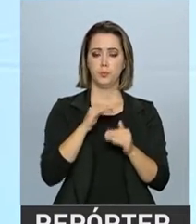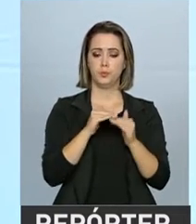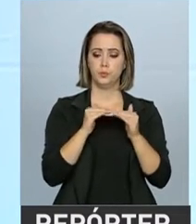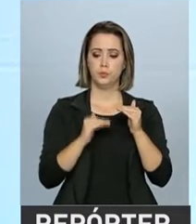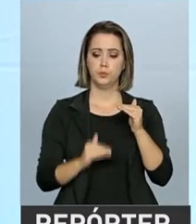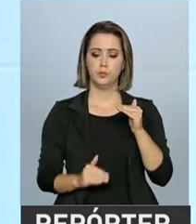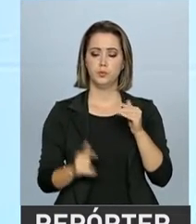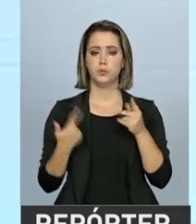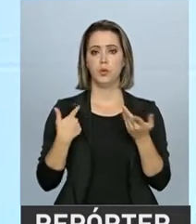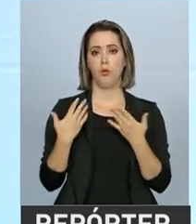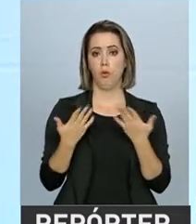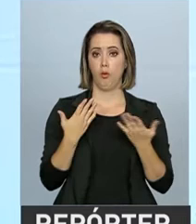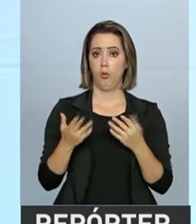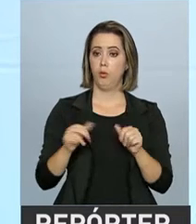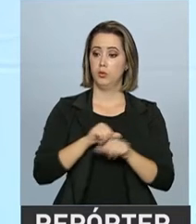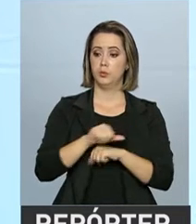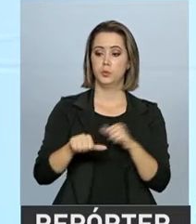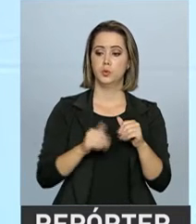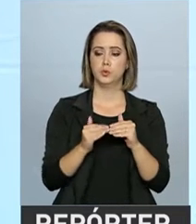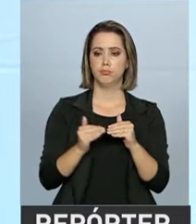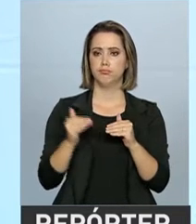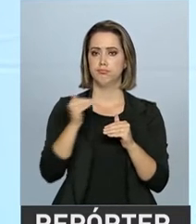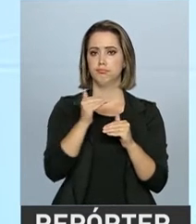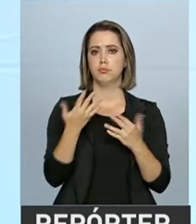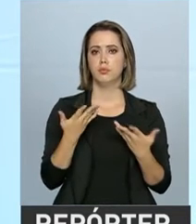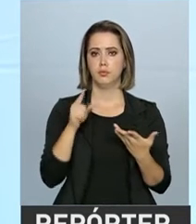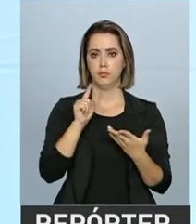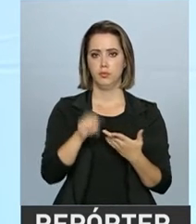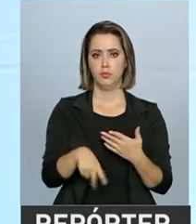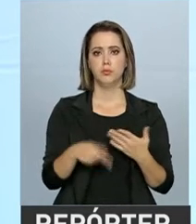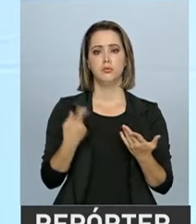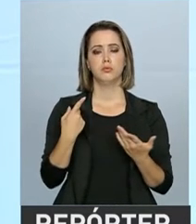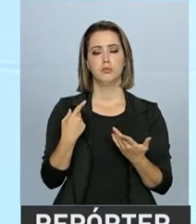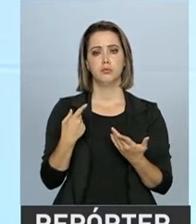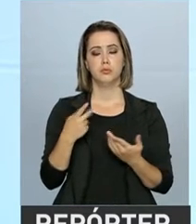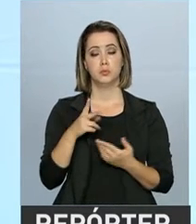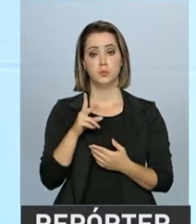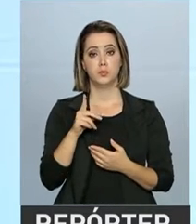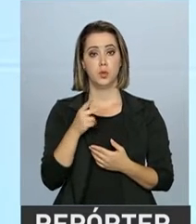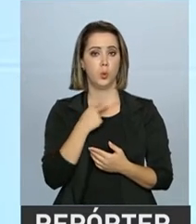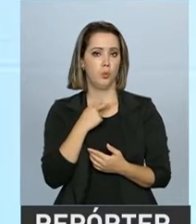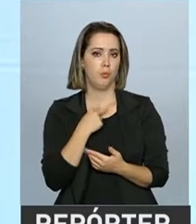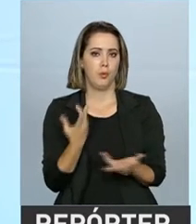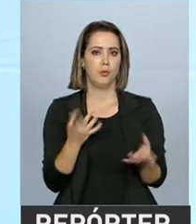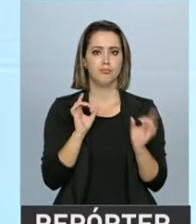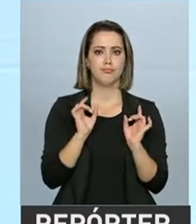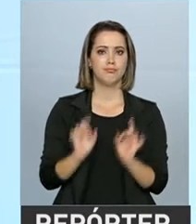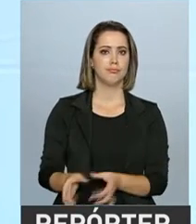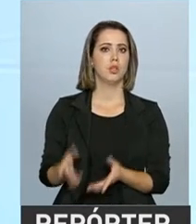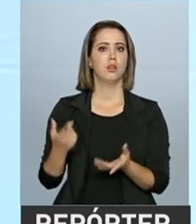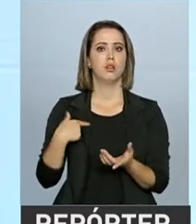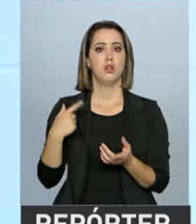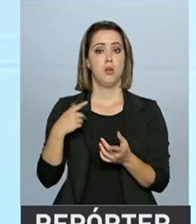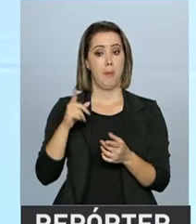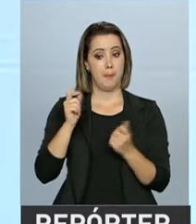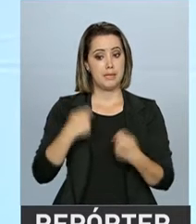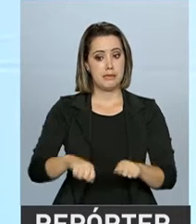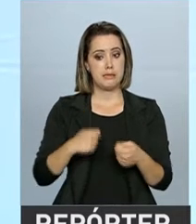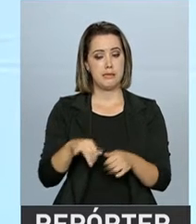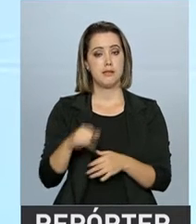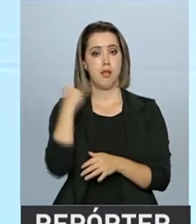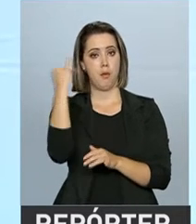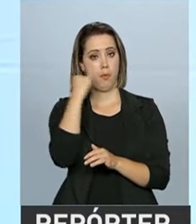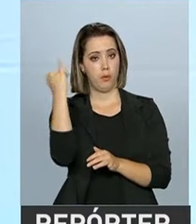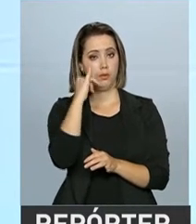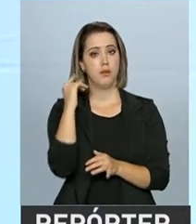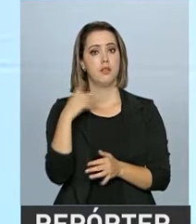não um acréscimo. Este é um fato alvissareiro, que não pode deixar de ser ressaltado